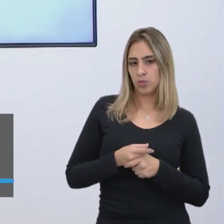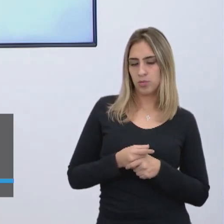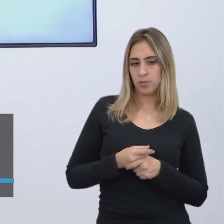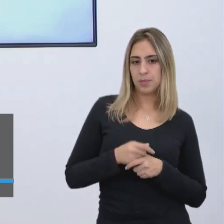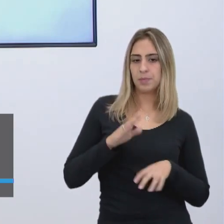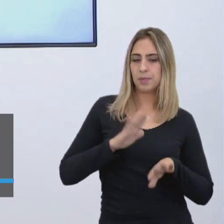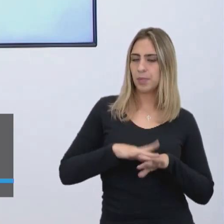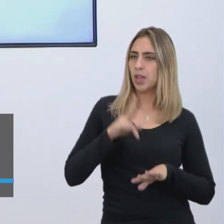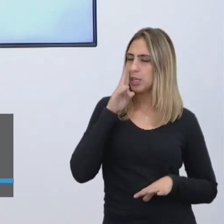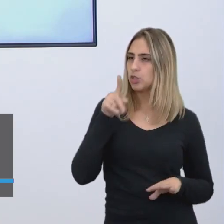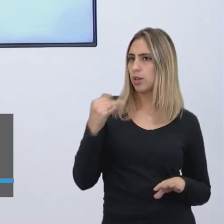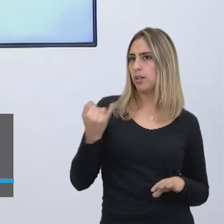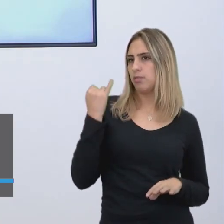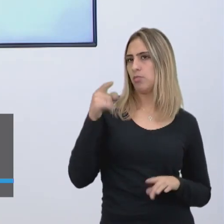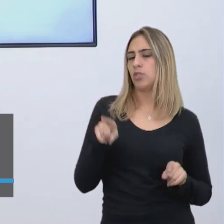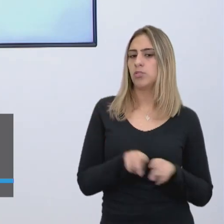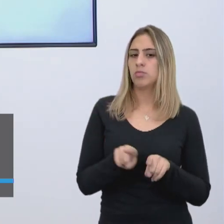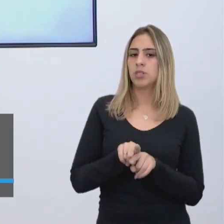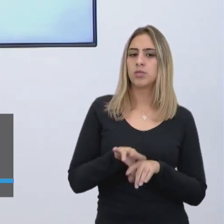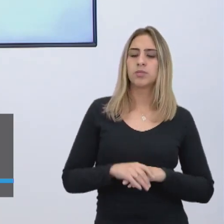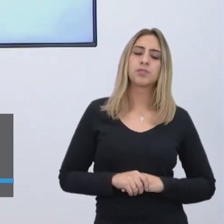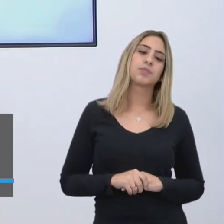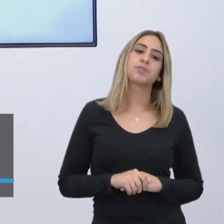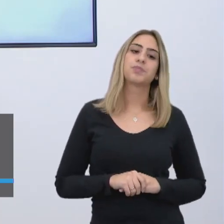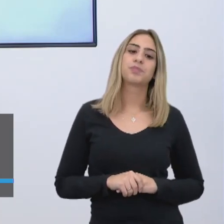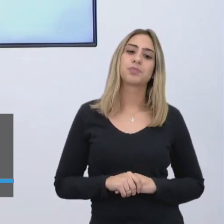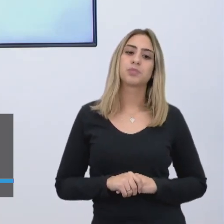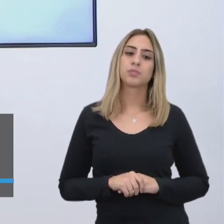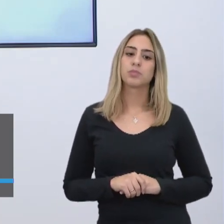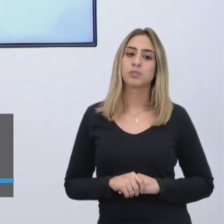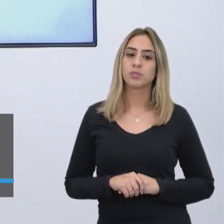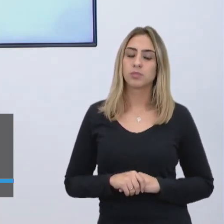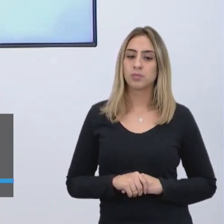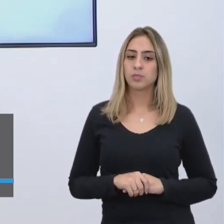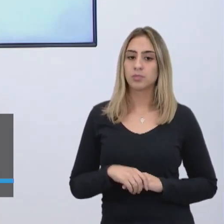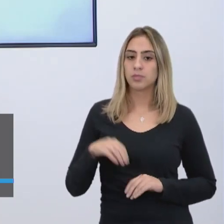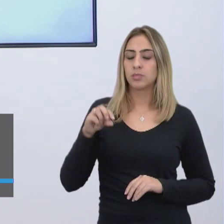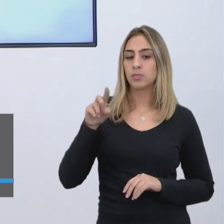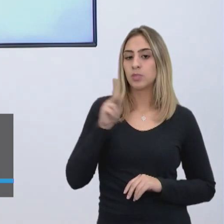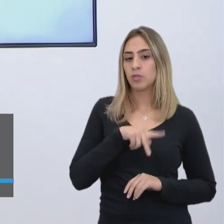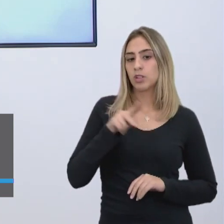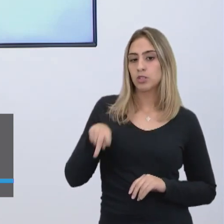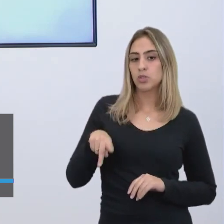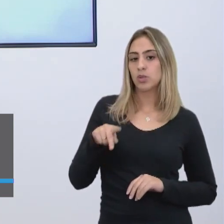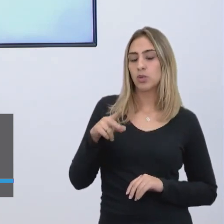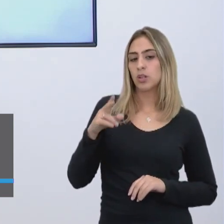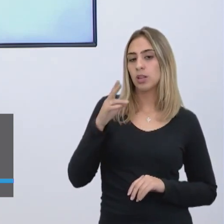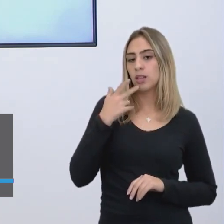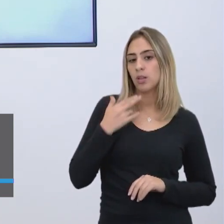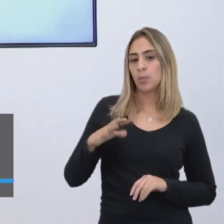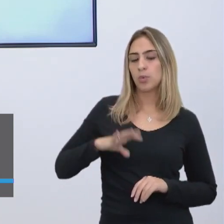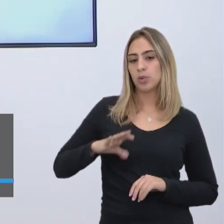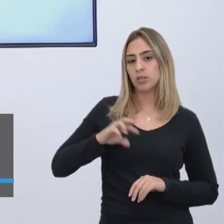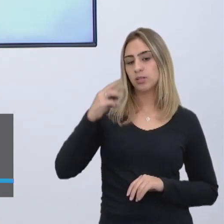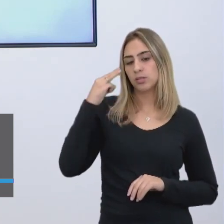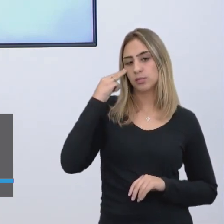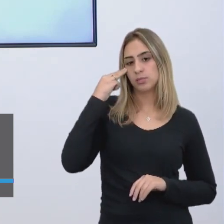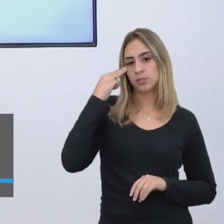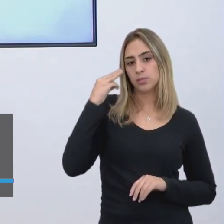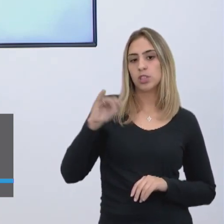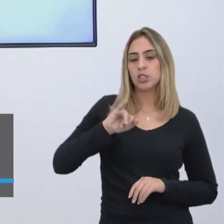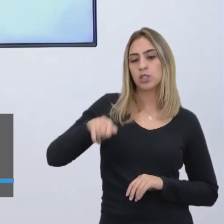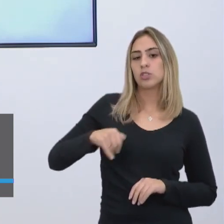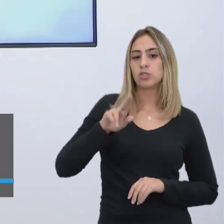microcosmo, mas eu acho que é válido. O Mauro Marcel, professor de língua portuguesa, Juliana Vilas